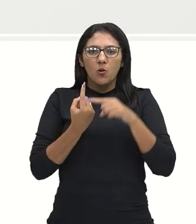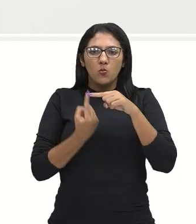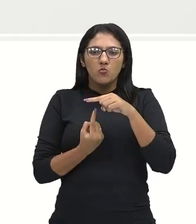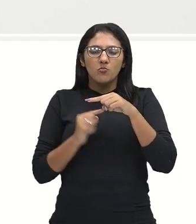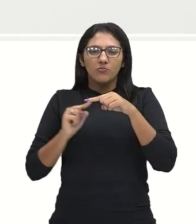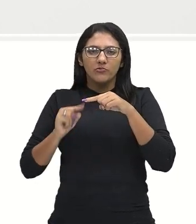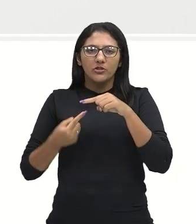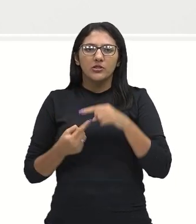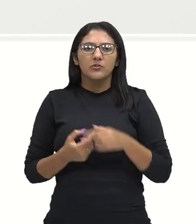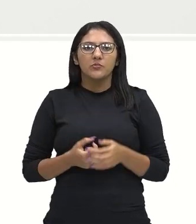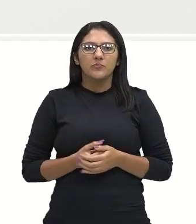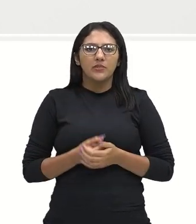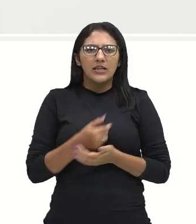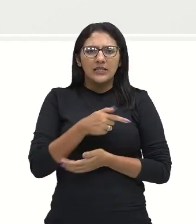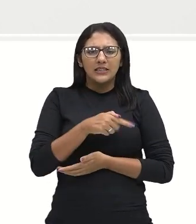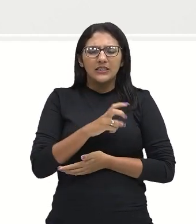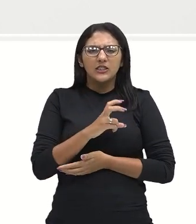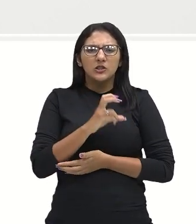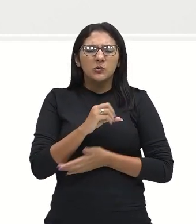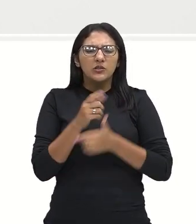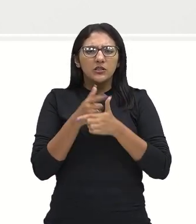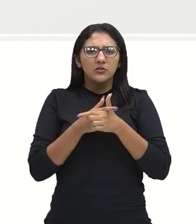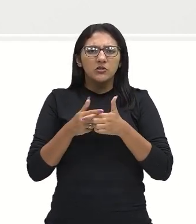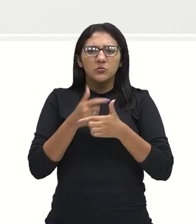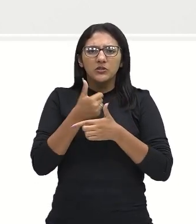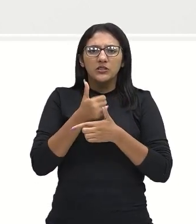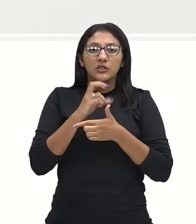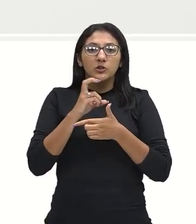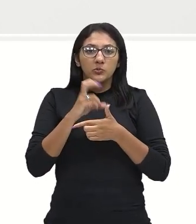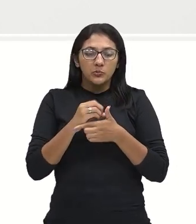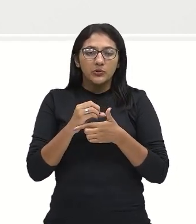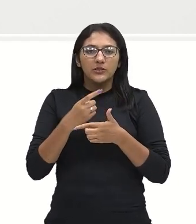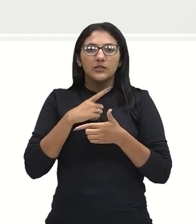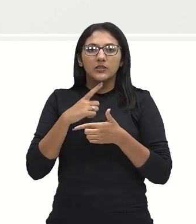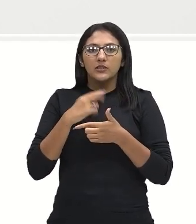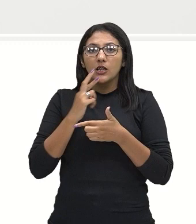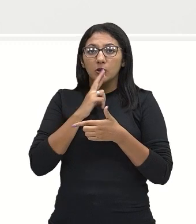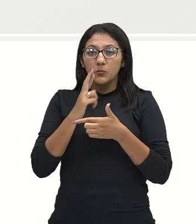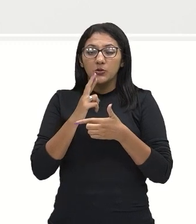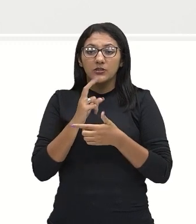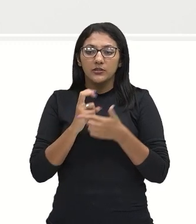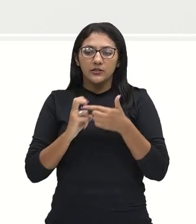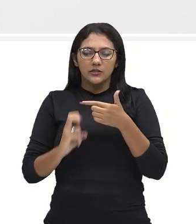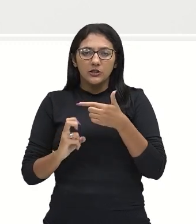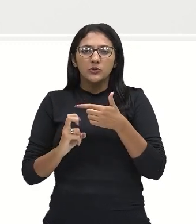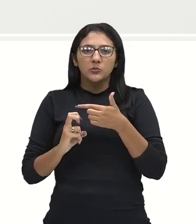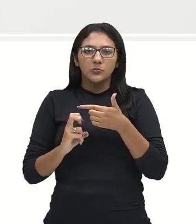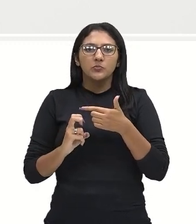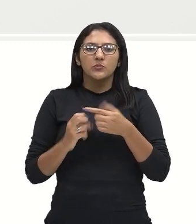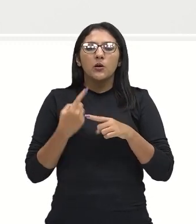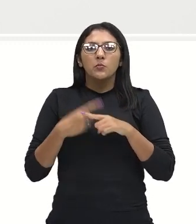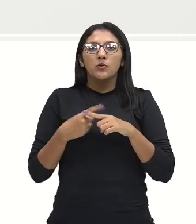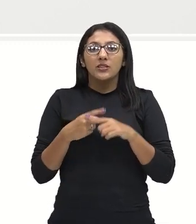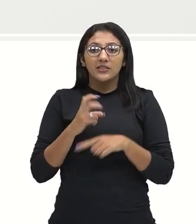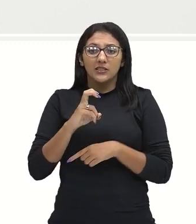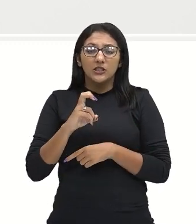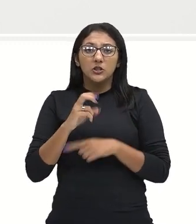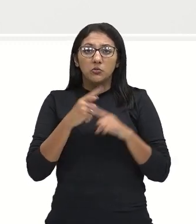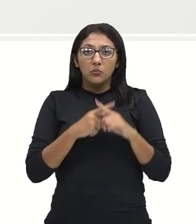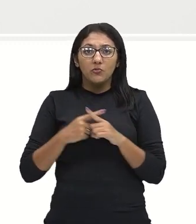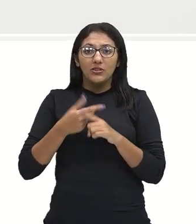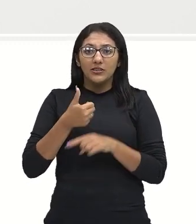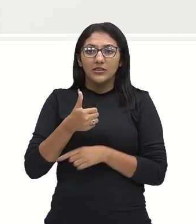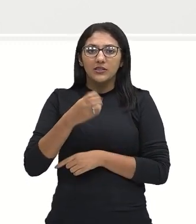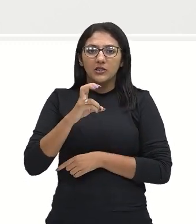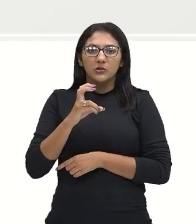750, pessoal, dividido para 150. Isso aqui nós vamos obter 5. porque 5 vezes 150 nós vamos